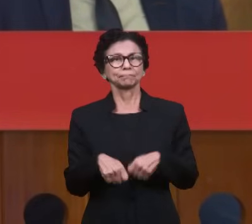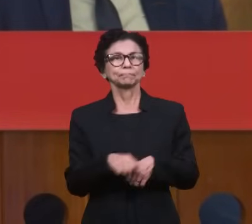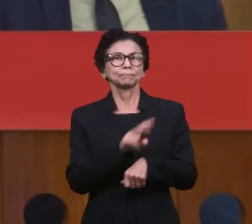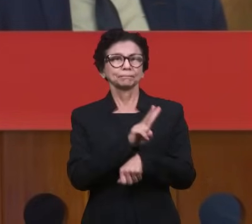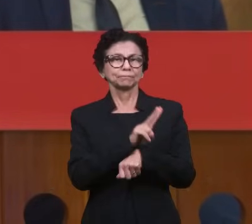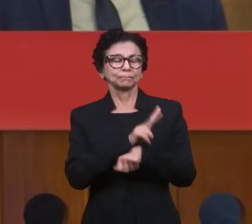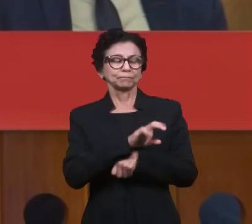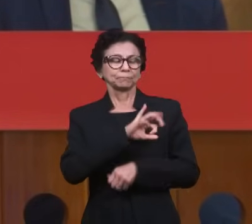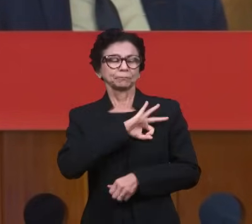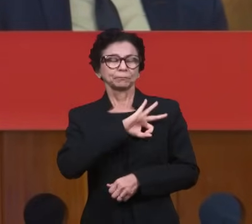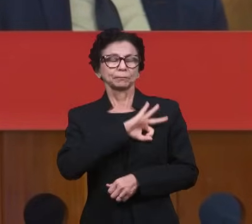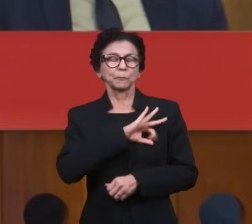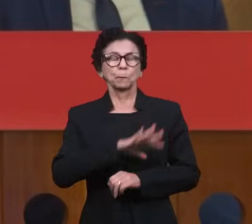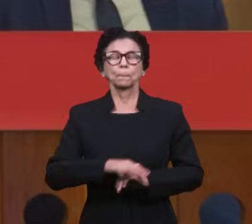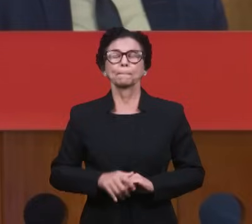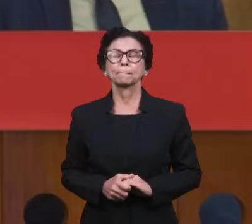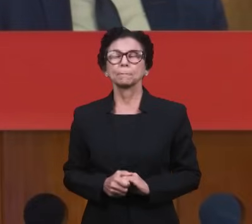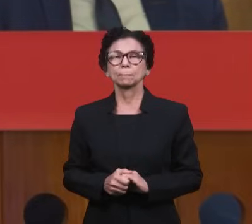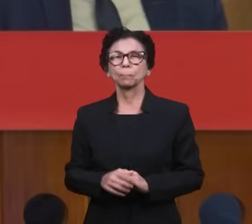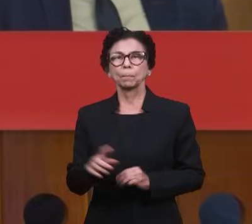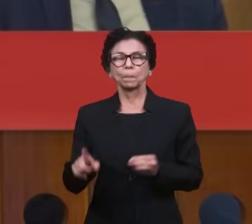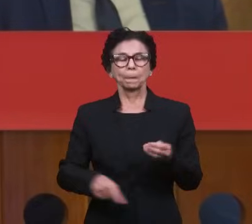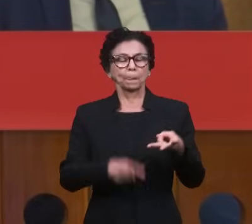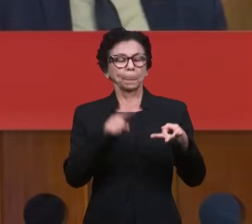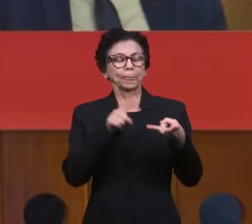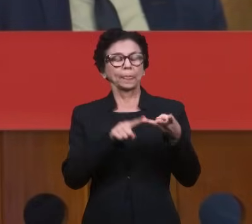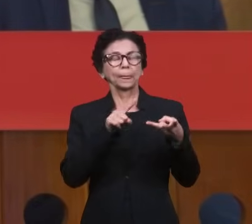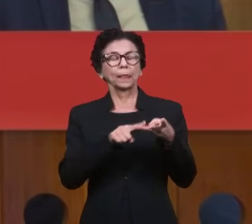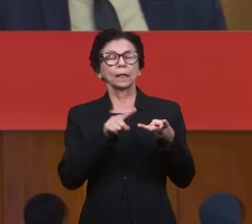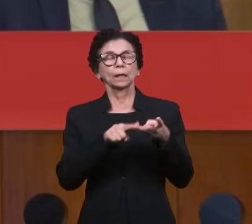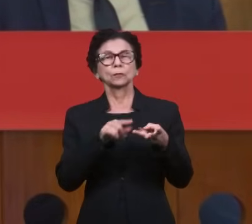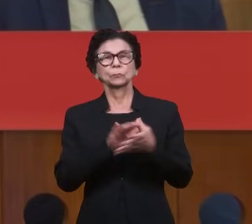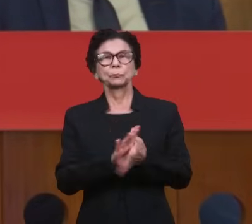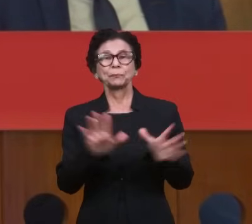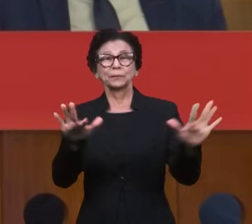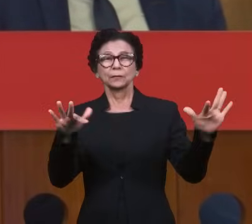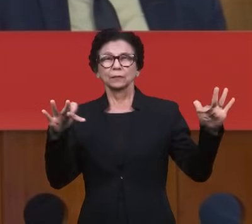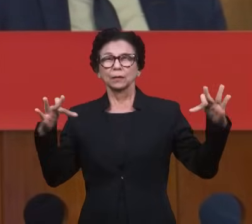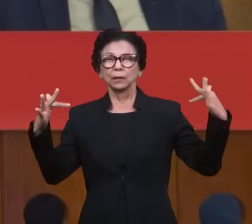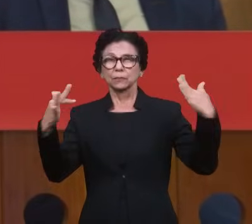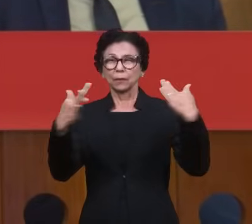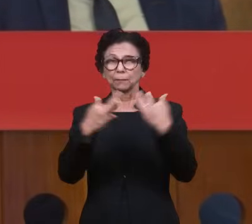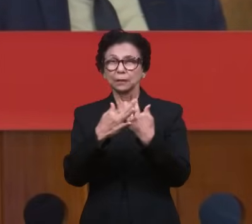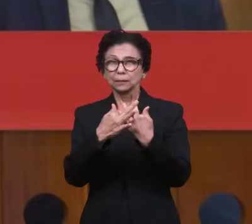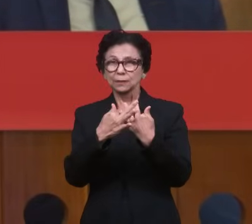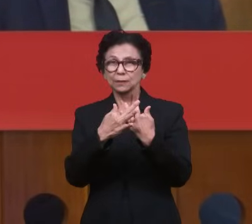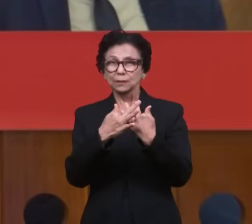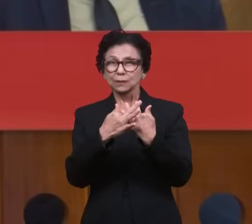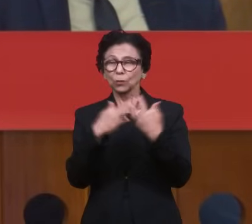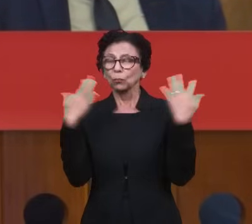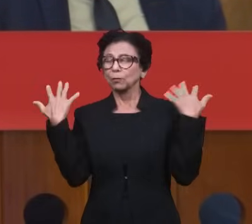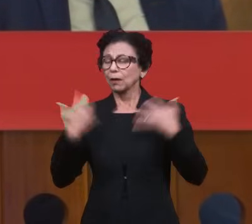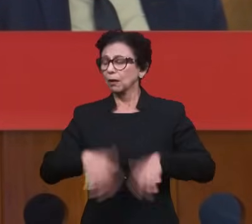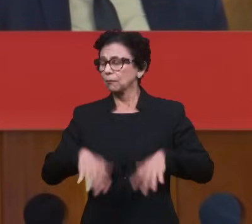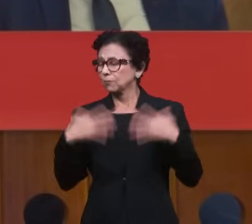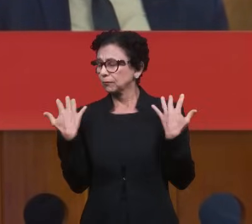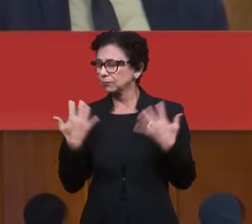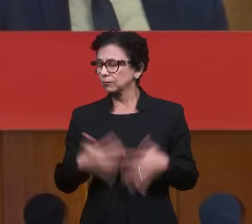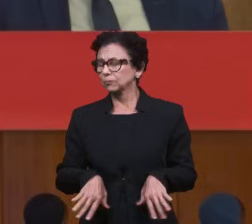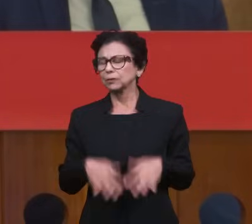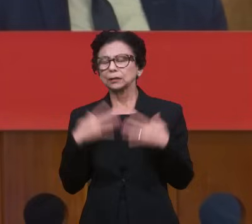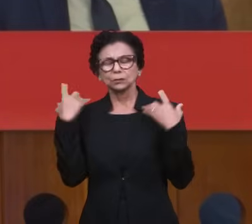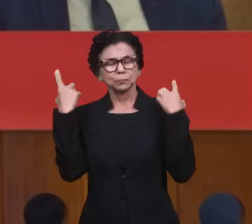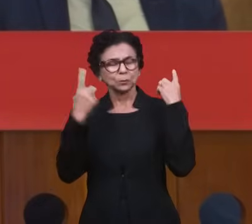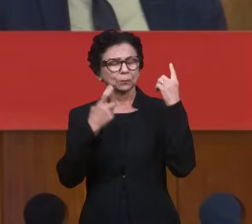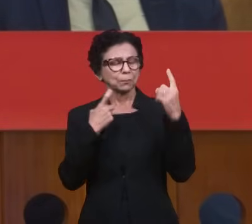aqui, a terceira coisa, lares em aflição, que está dizendo isso é o profeta Abacuque, lares em